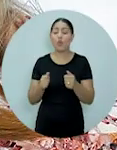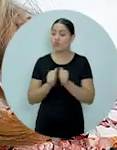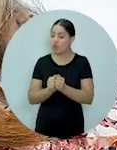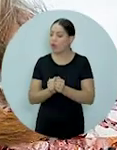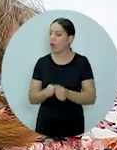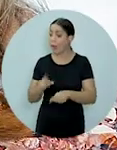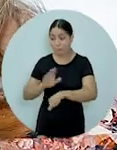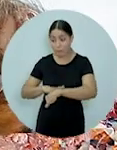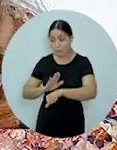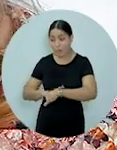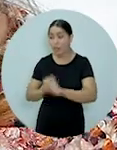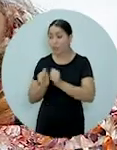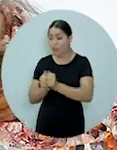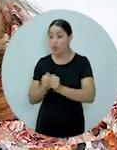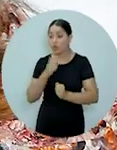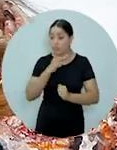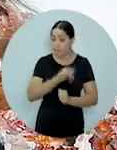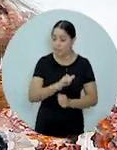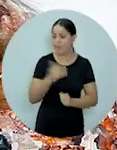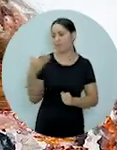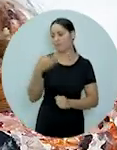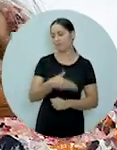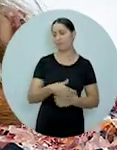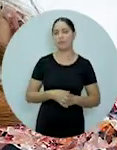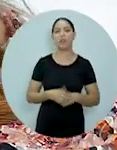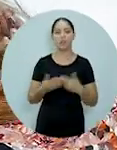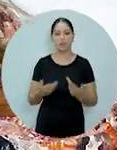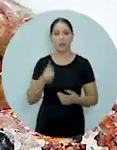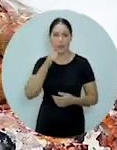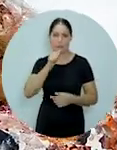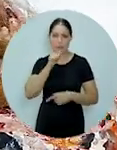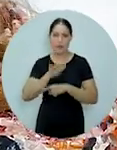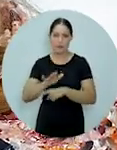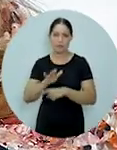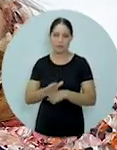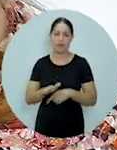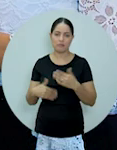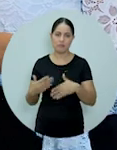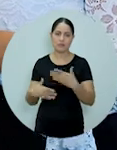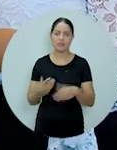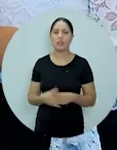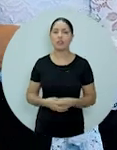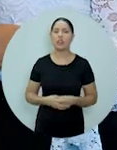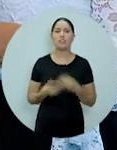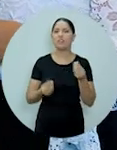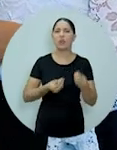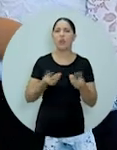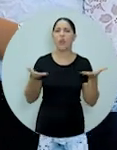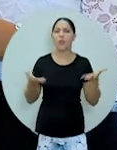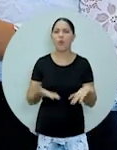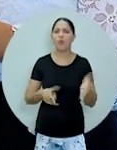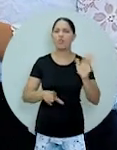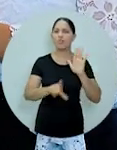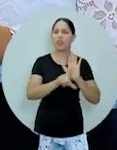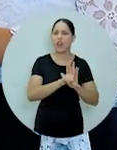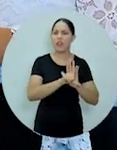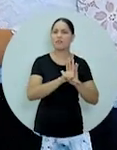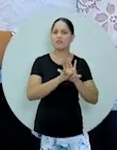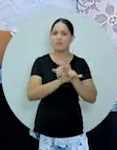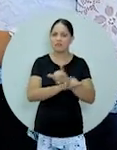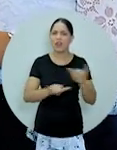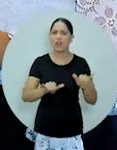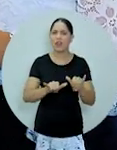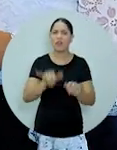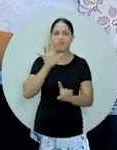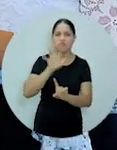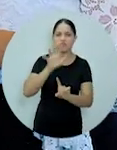não, agora é a hora de estar com o papai. Né? Então, a mãe tem que ter essa sensibilidade e o pai também. Então, a partir de qual momento hoje a